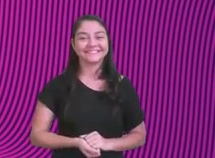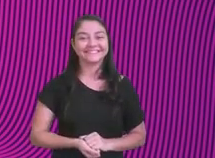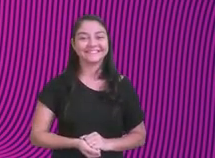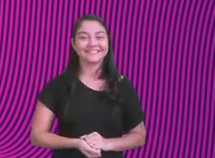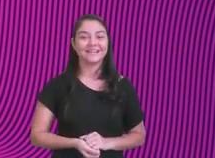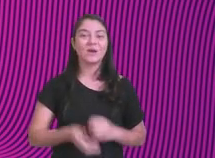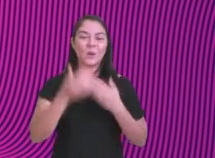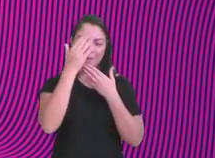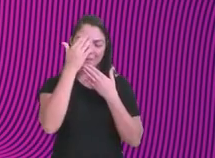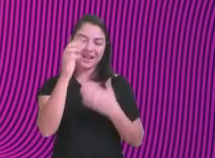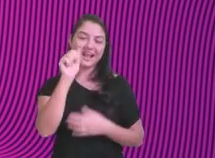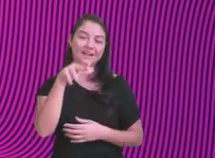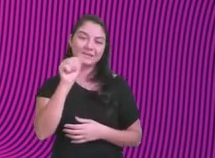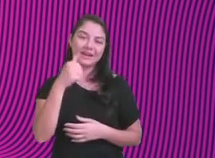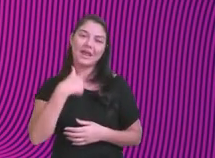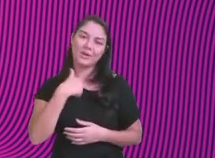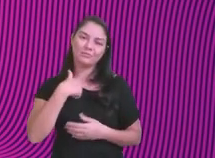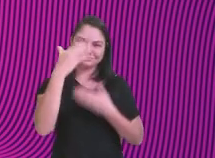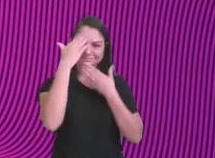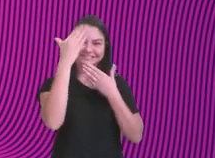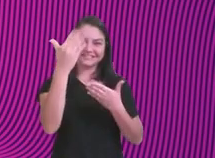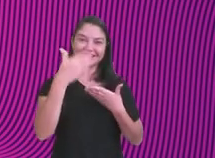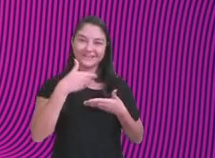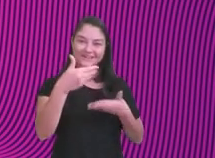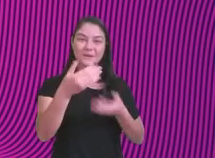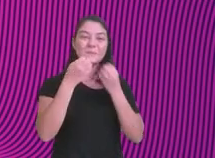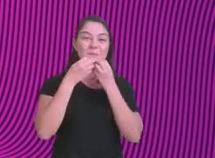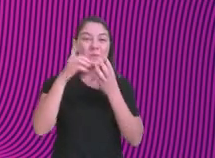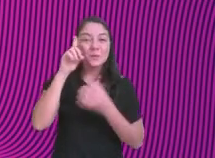Obrigado, Ana. Nada, eu que agradeço. Bom dia.